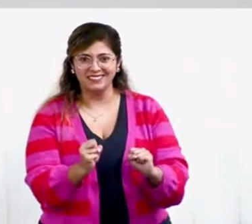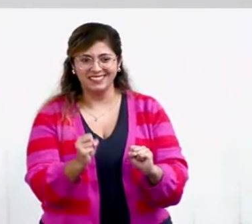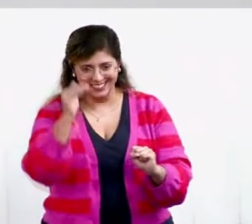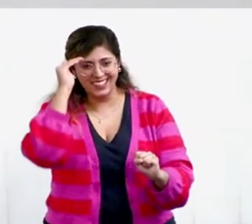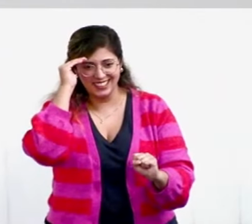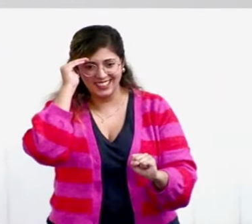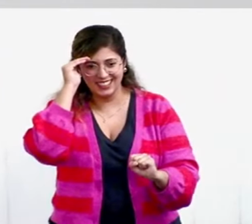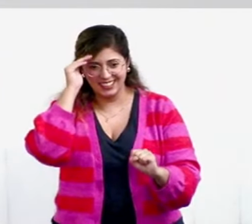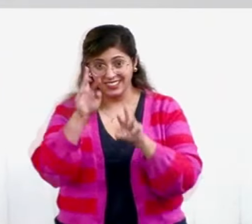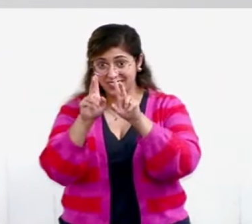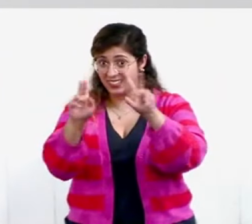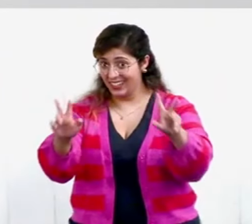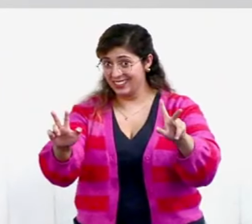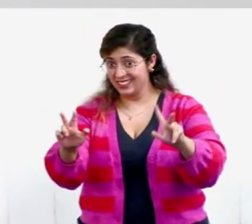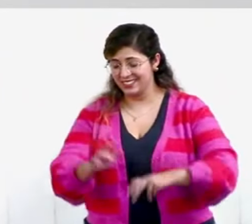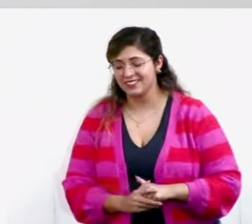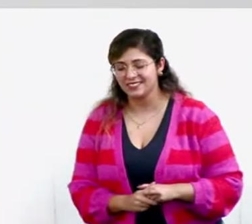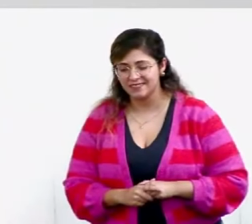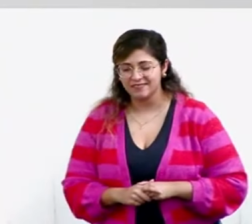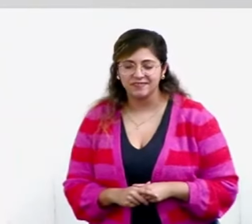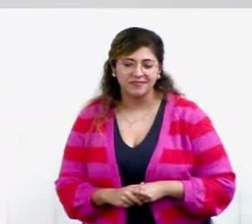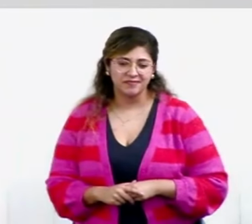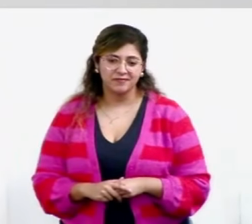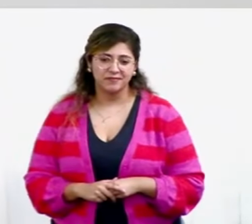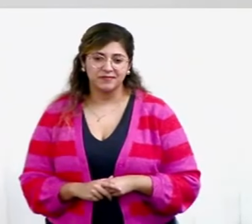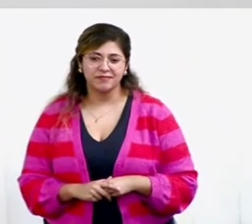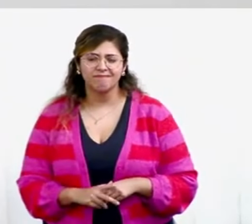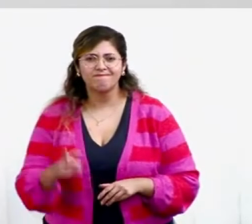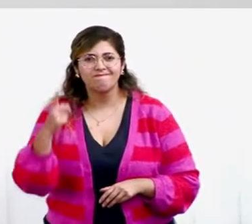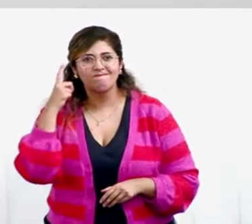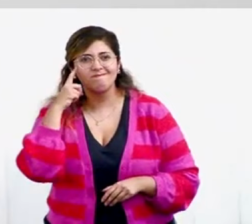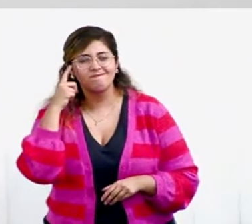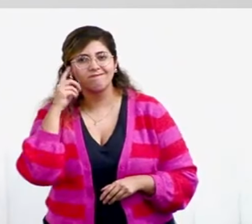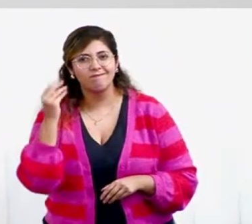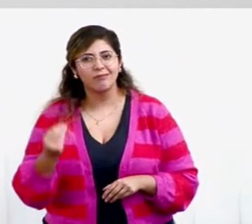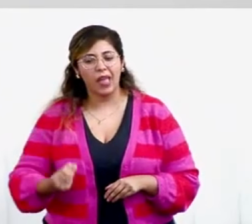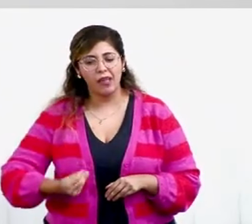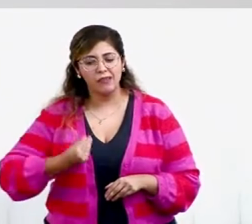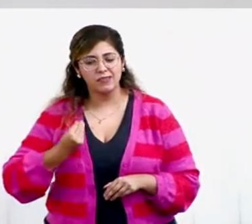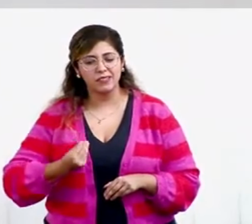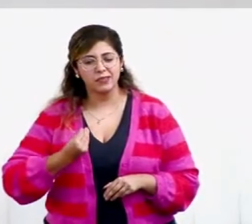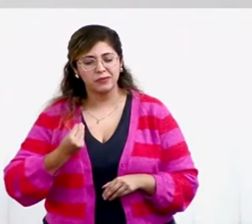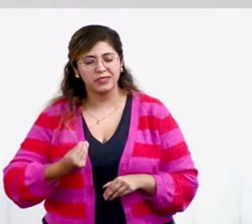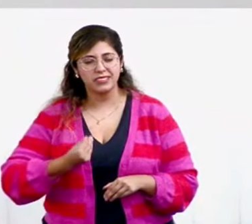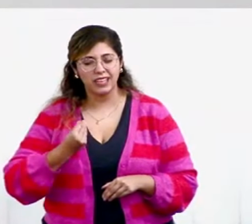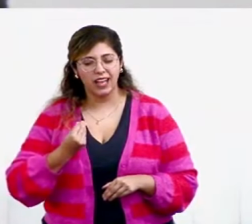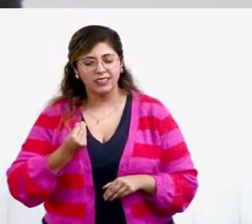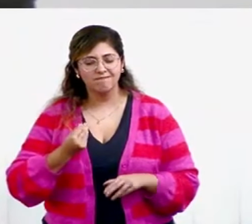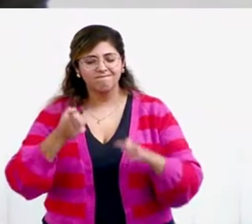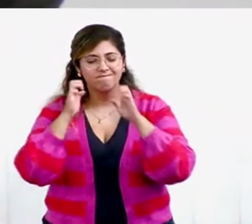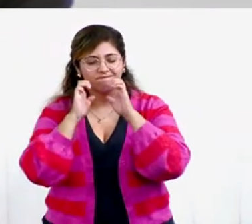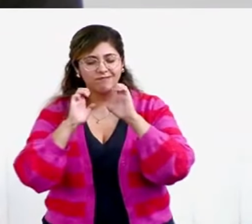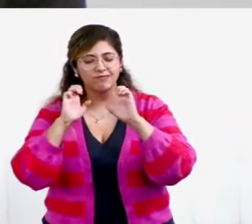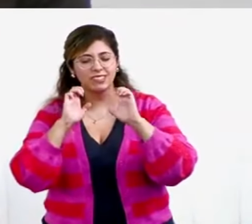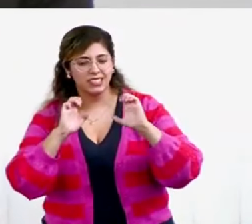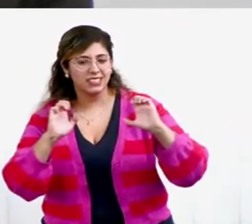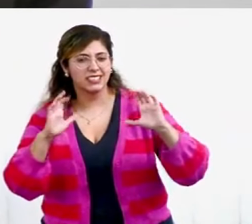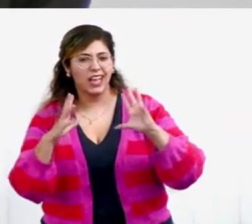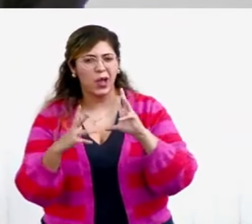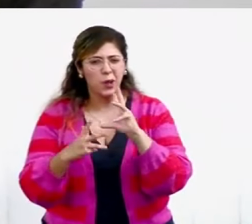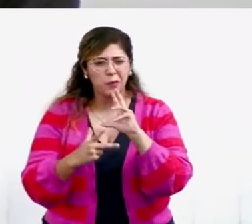igreja a viver, a pensar, para então, de fato, viver